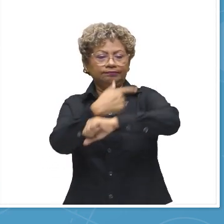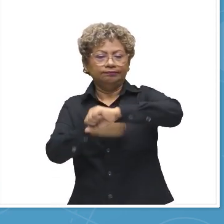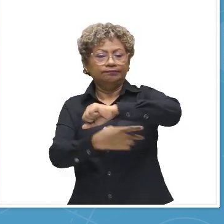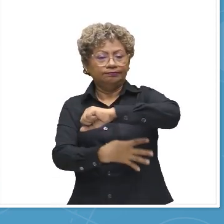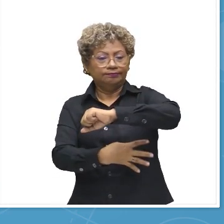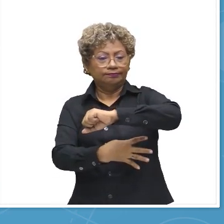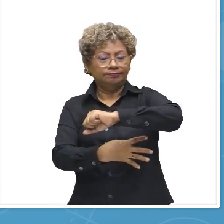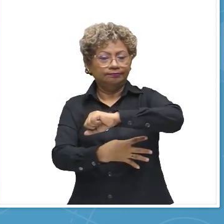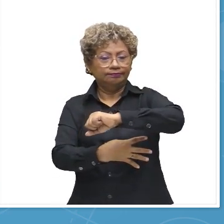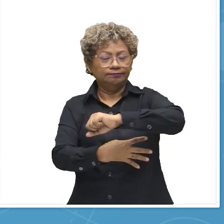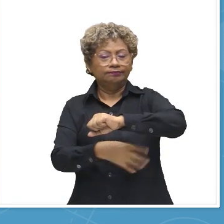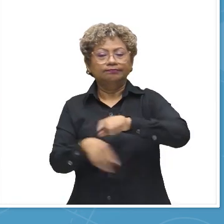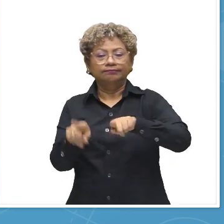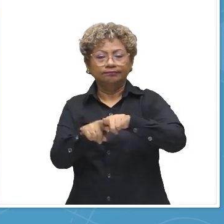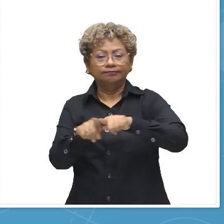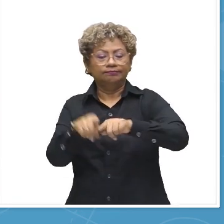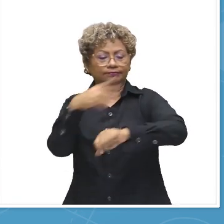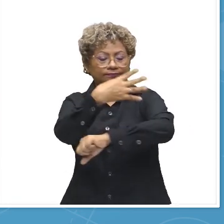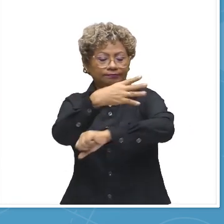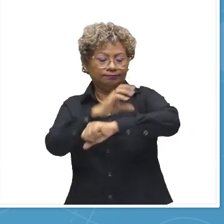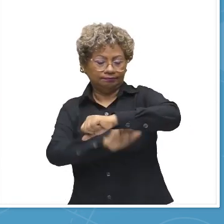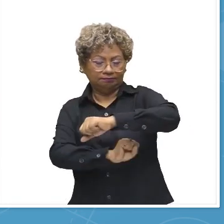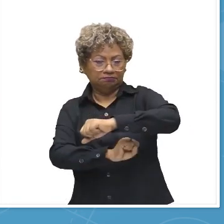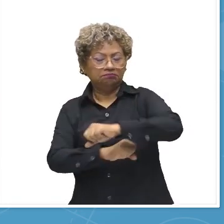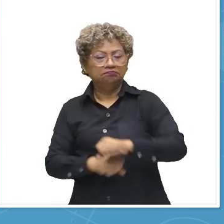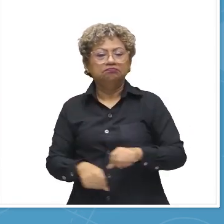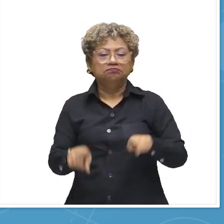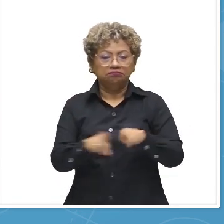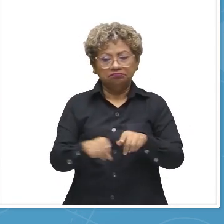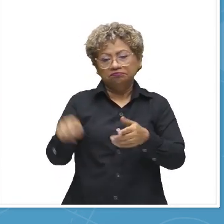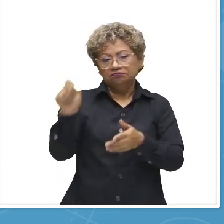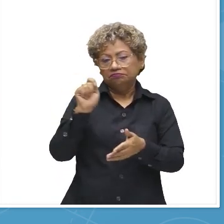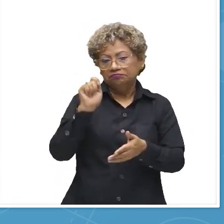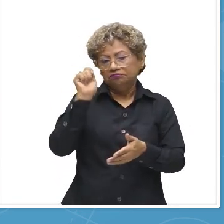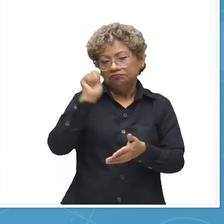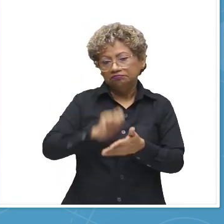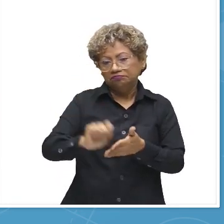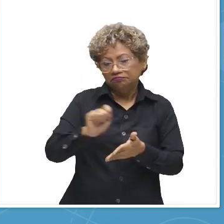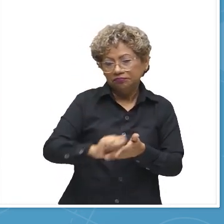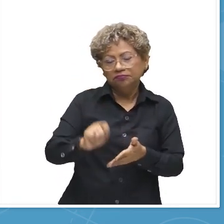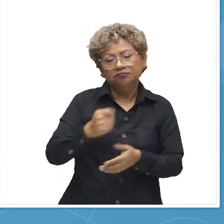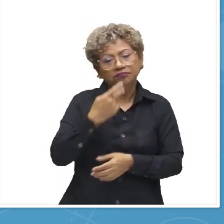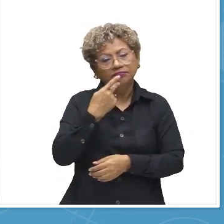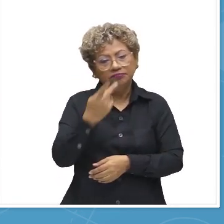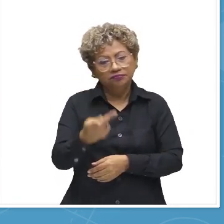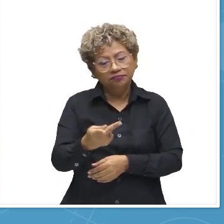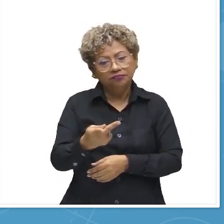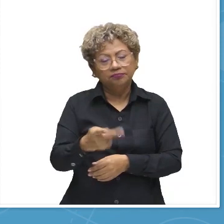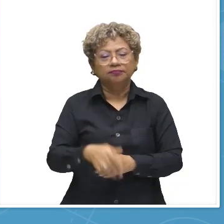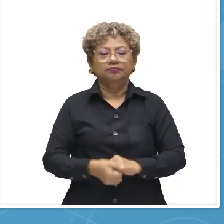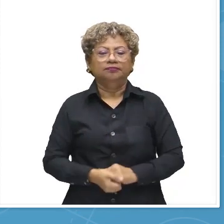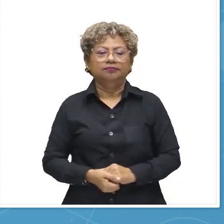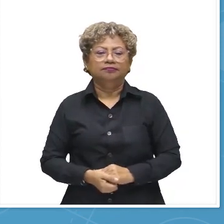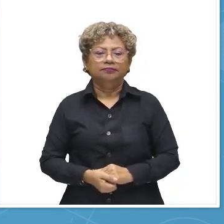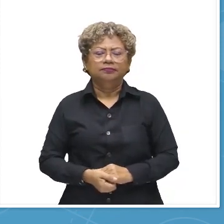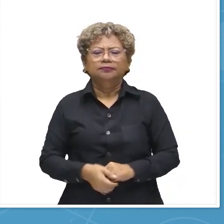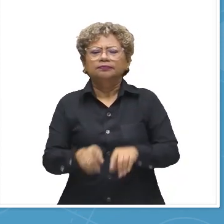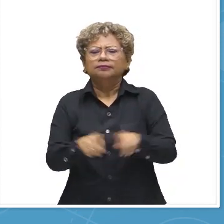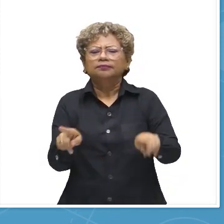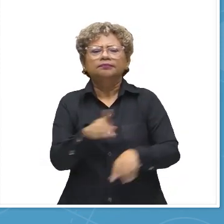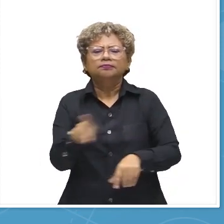posso escrever 1 sobre 2, do jeito que está aqui, posso escrever 2 sobre 4 e posso escrever 4 sobre 8. Professor, então